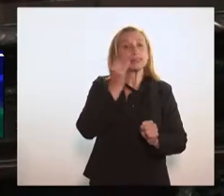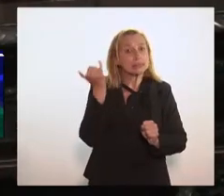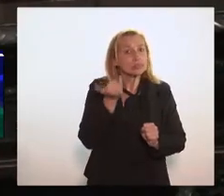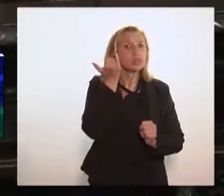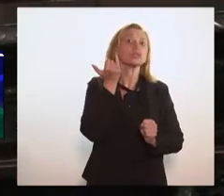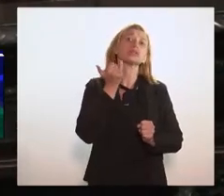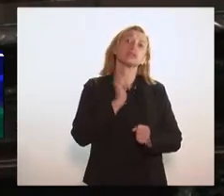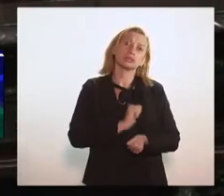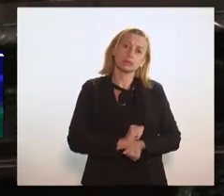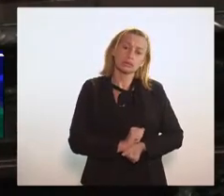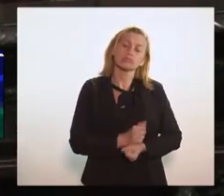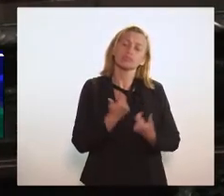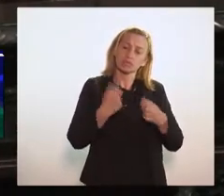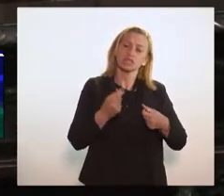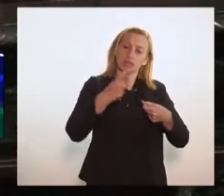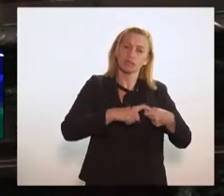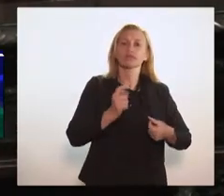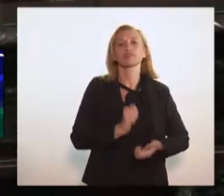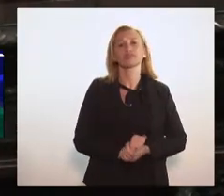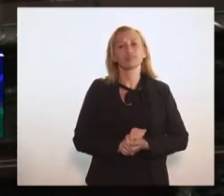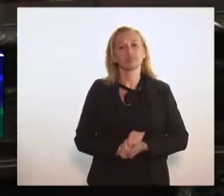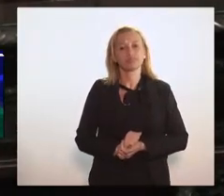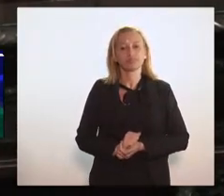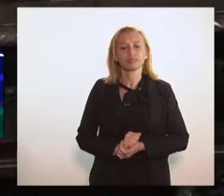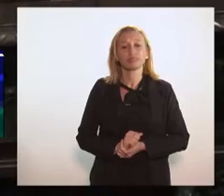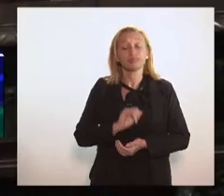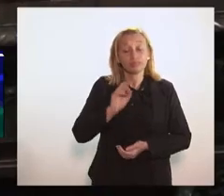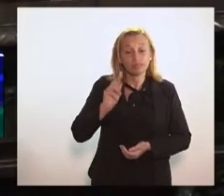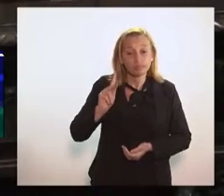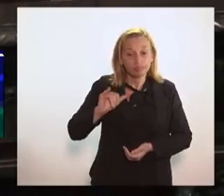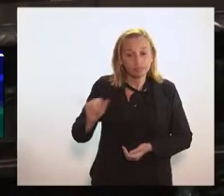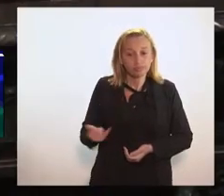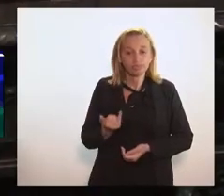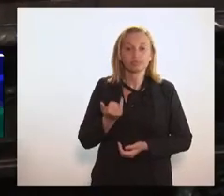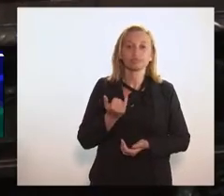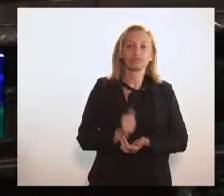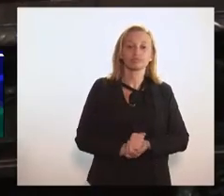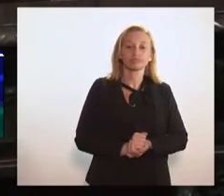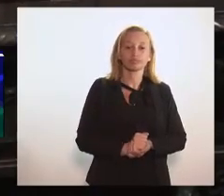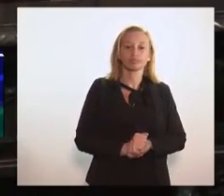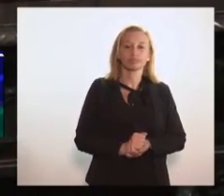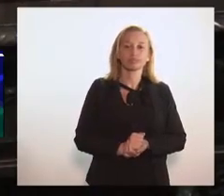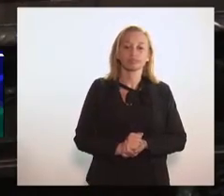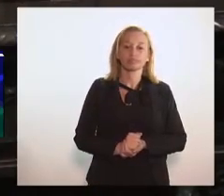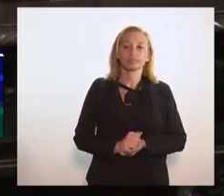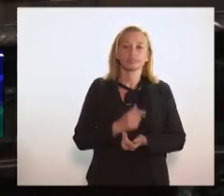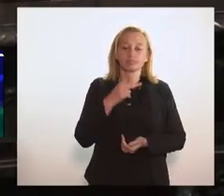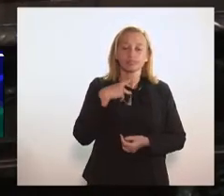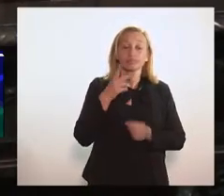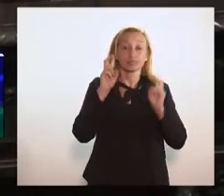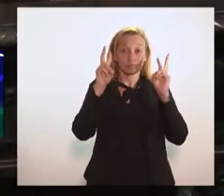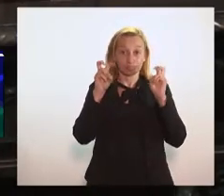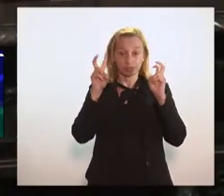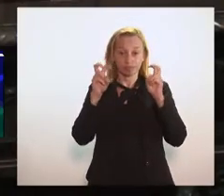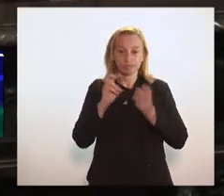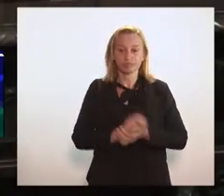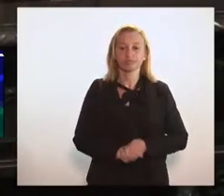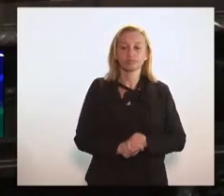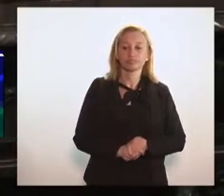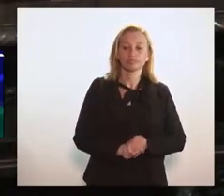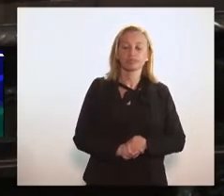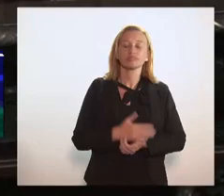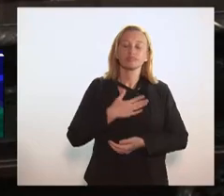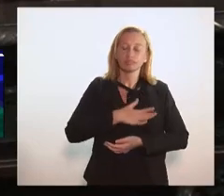importantes que precisam ser retomadas. Aproveitando em falar sobre esse assunto,